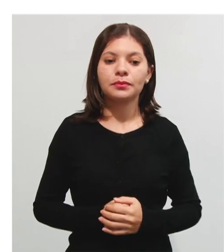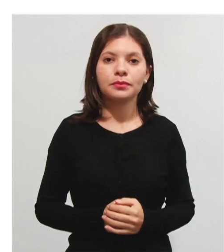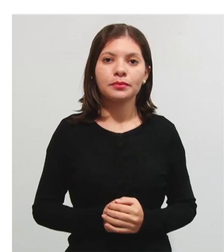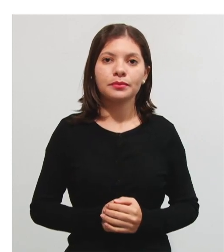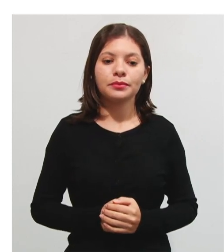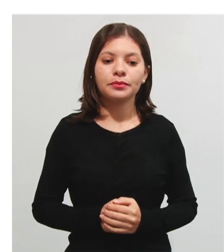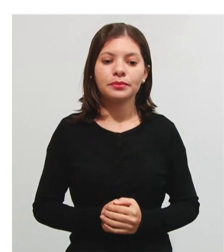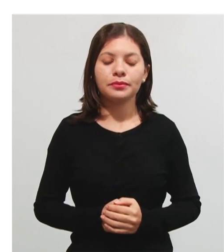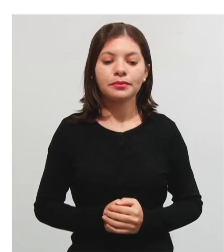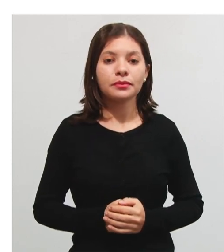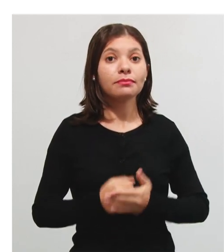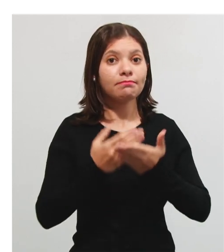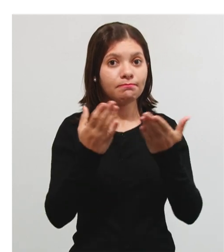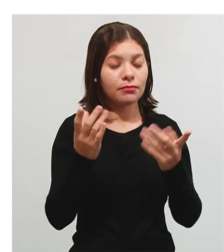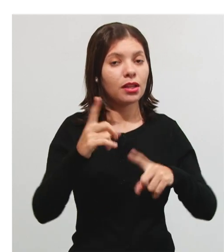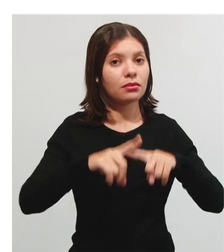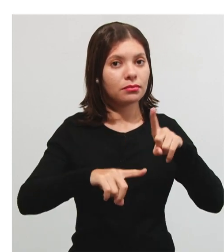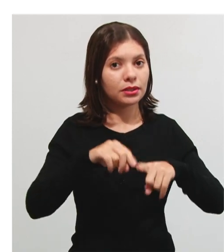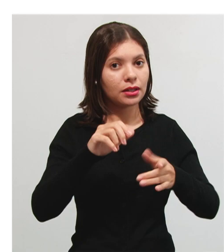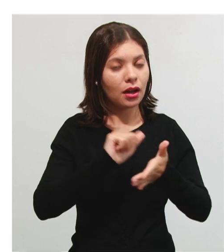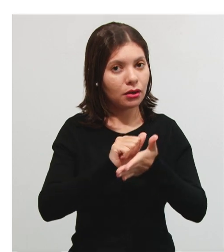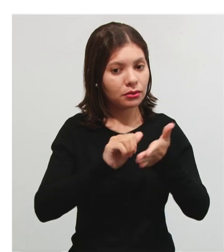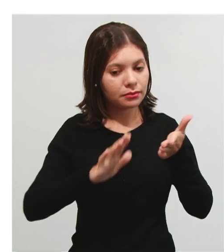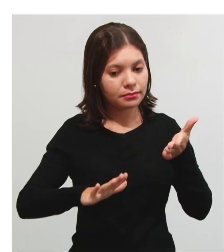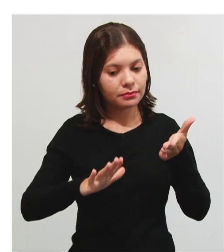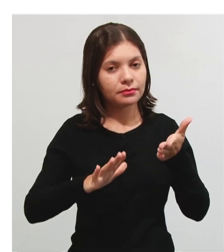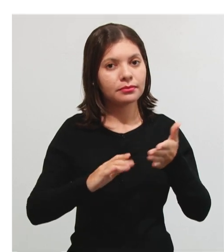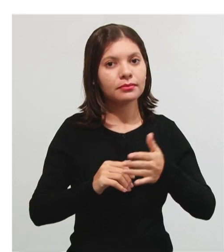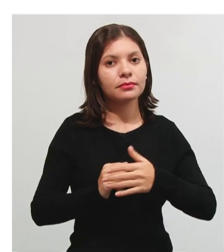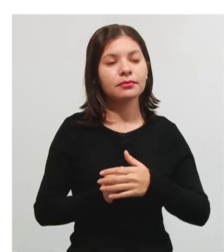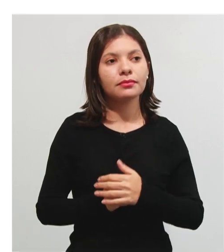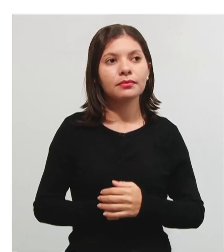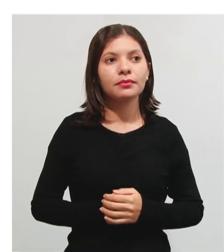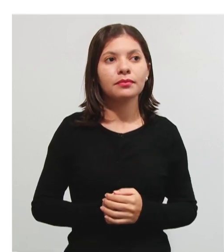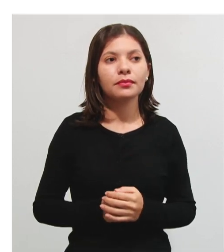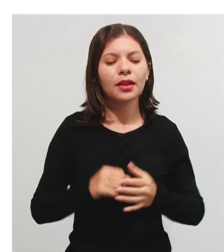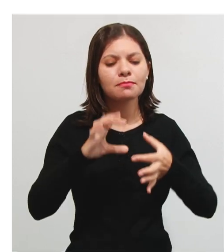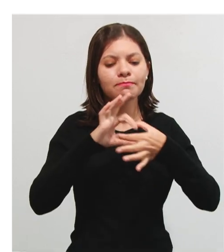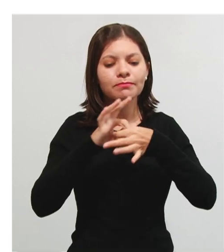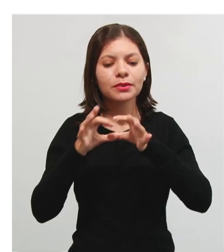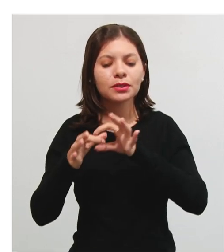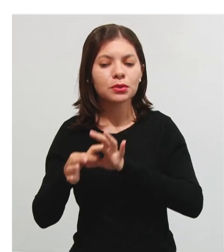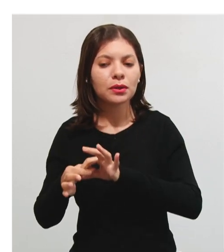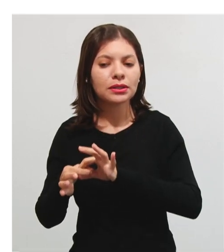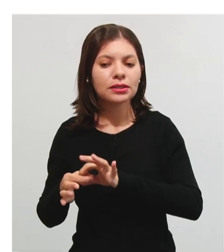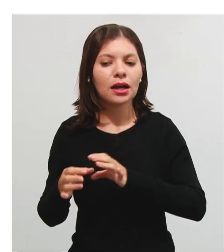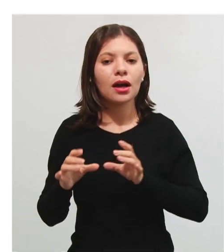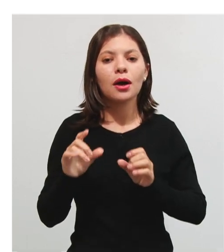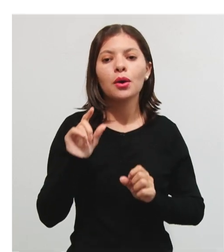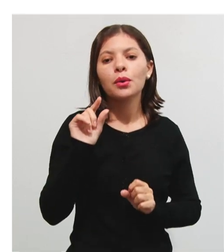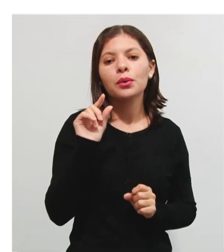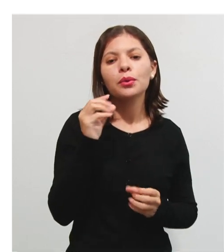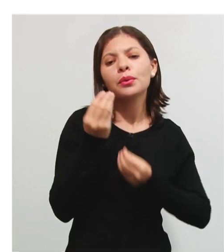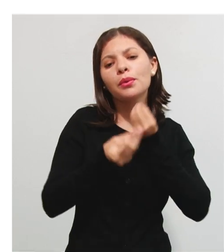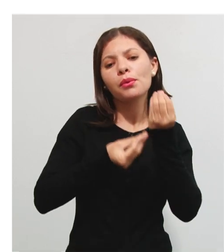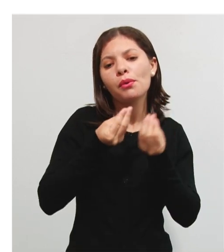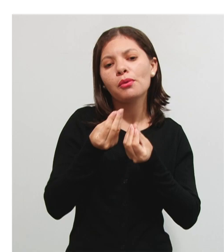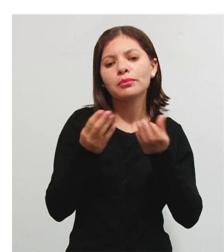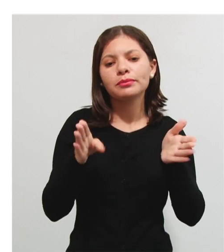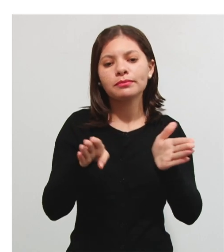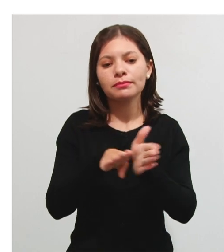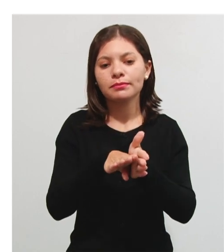também está no material de vocês impresso, que é para contextualizar um pouquinho de como que a gente chegou nessas três principais